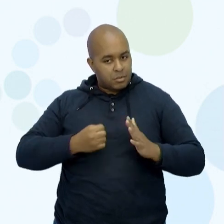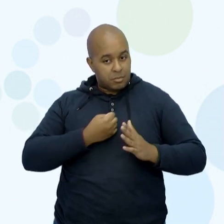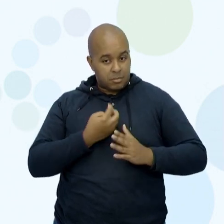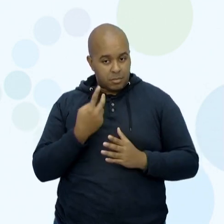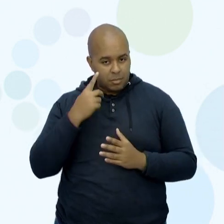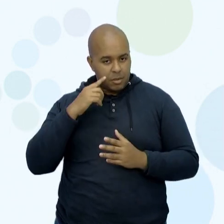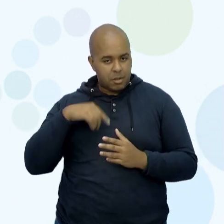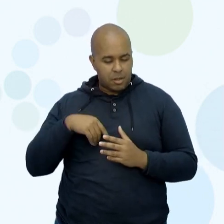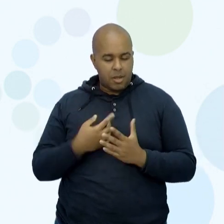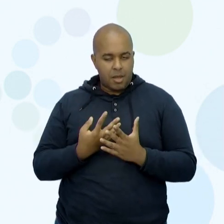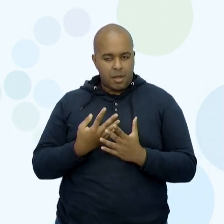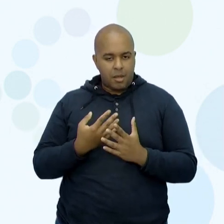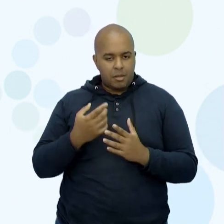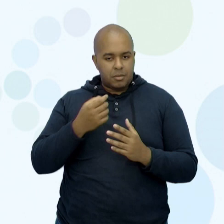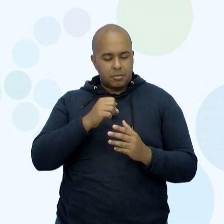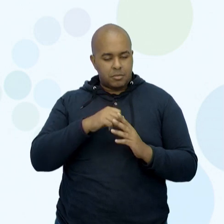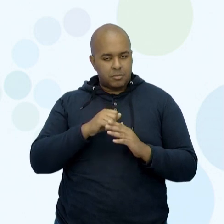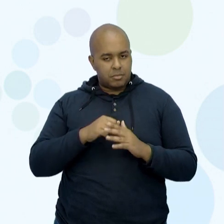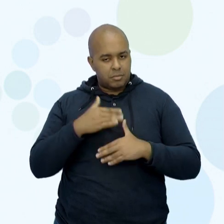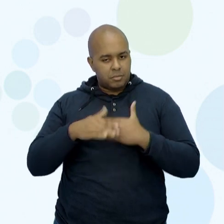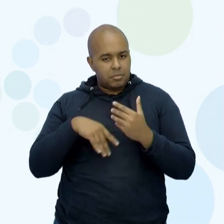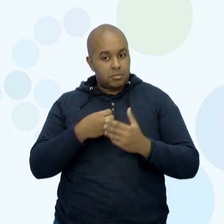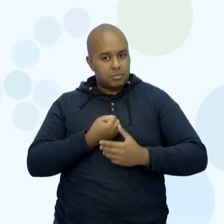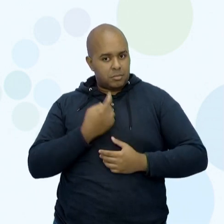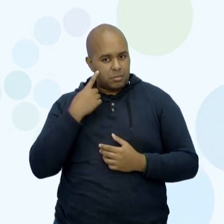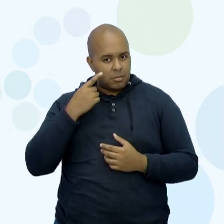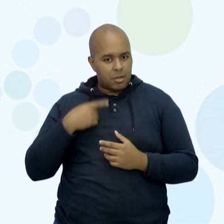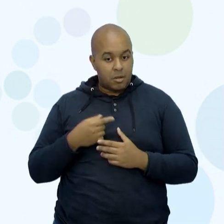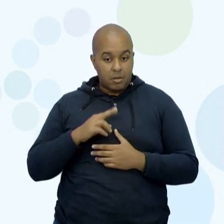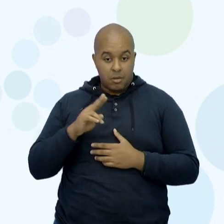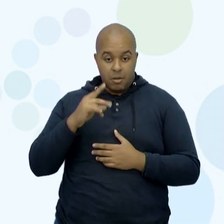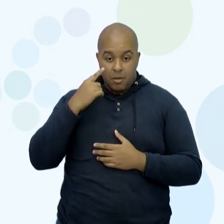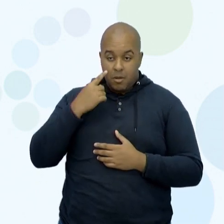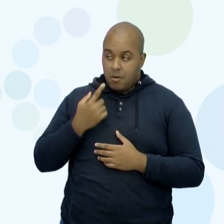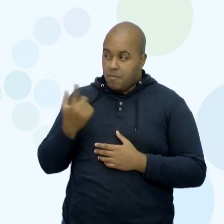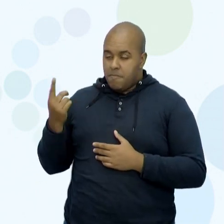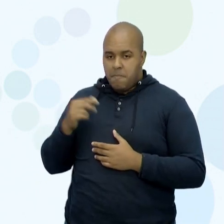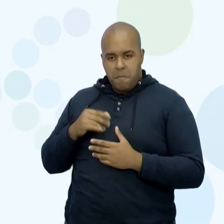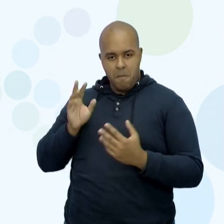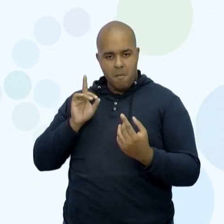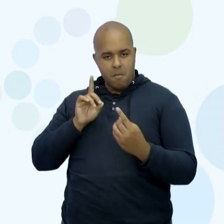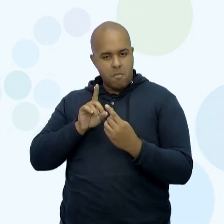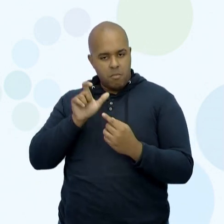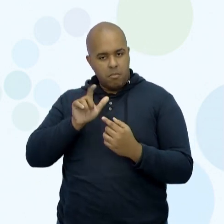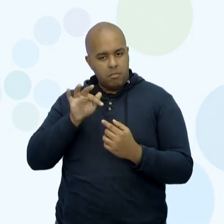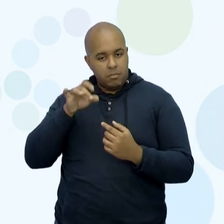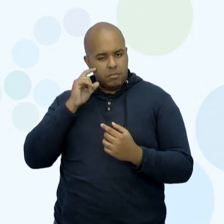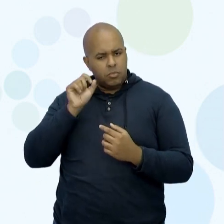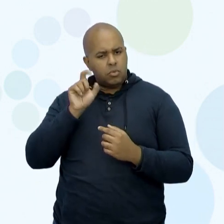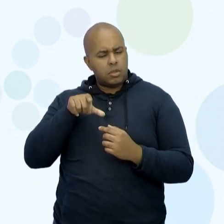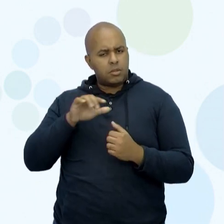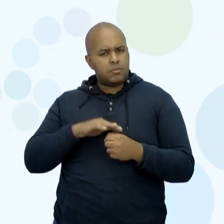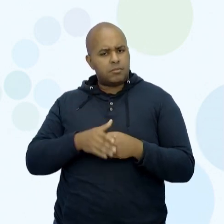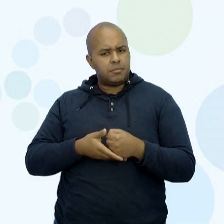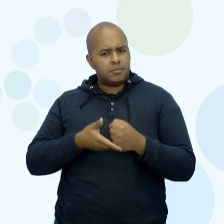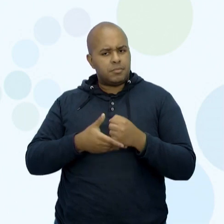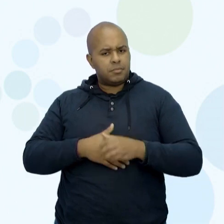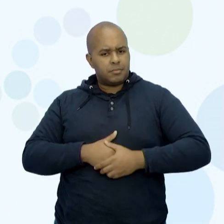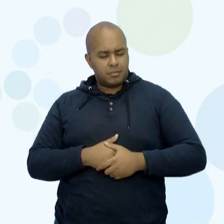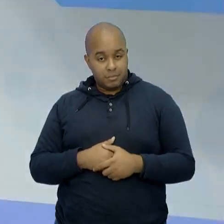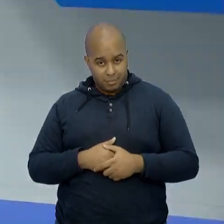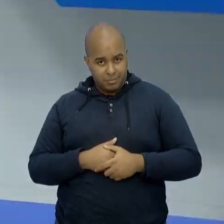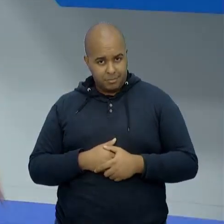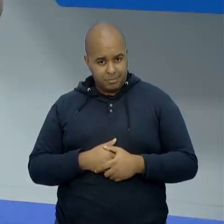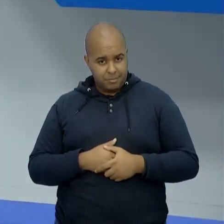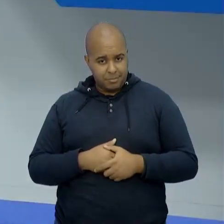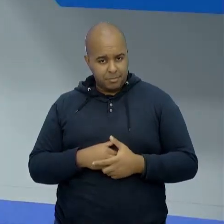4, essa é a aula de desenvolvimento 1. E olha esse nome, de frente com Fabi. O que é